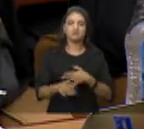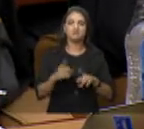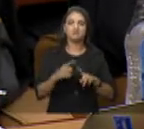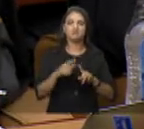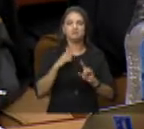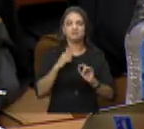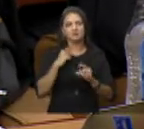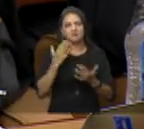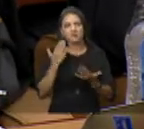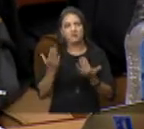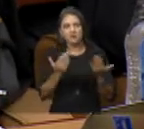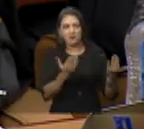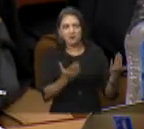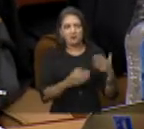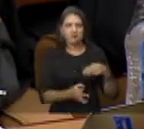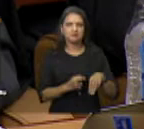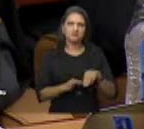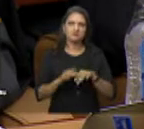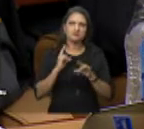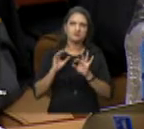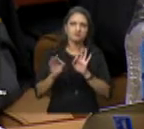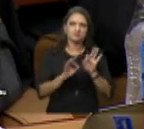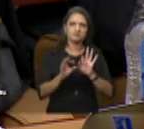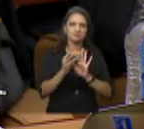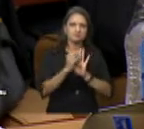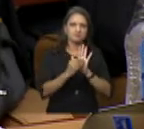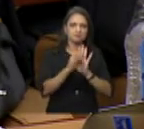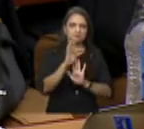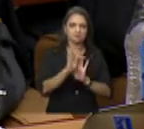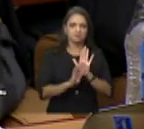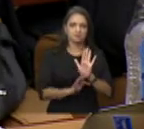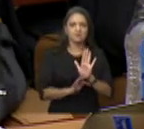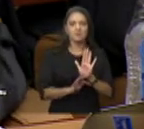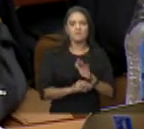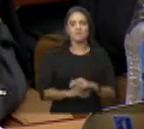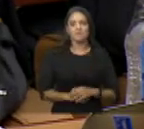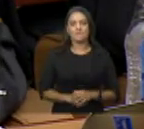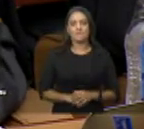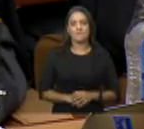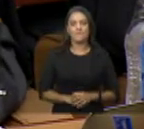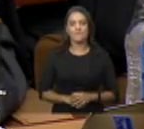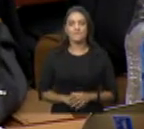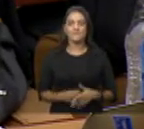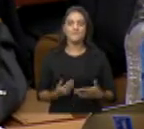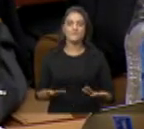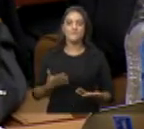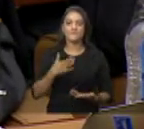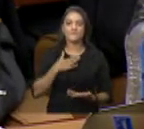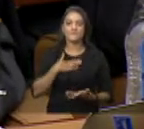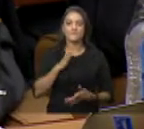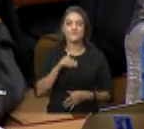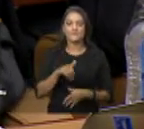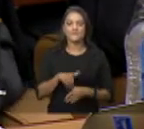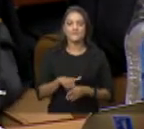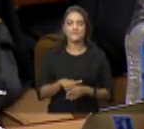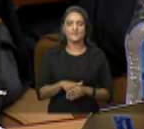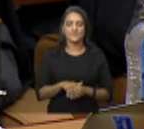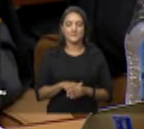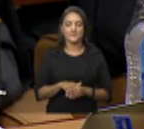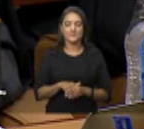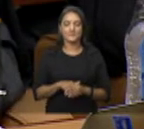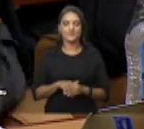os colegas procurei brevemente aqui reformular portanto é como voto presidente